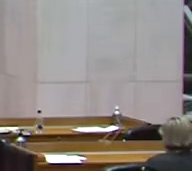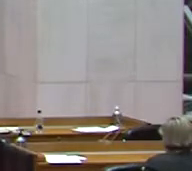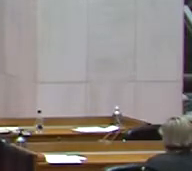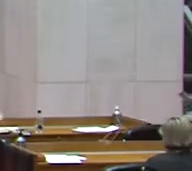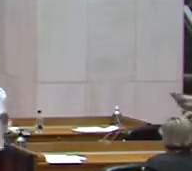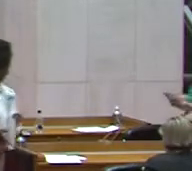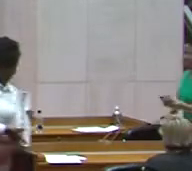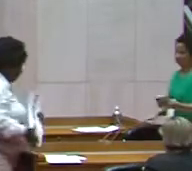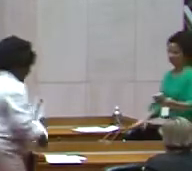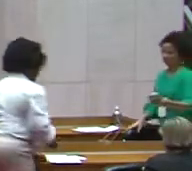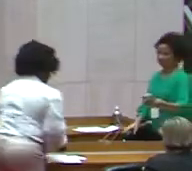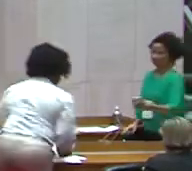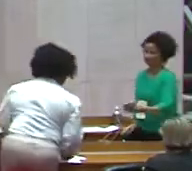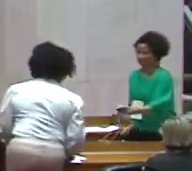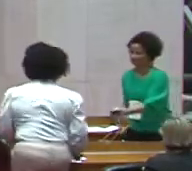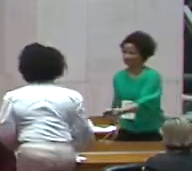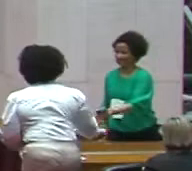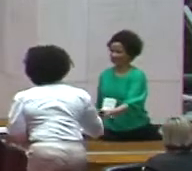à mesa